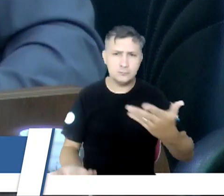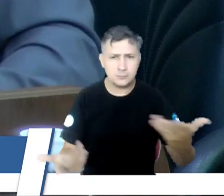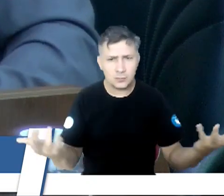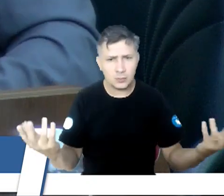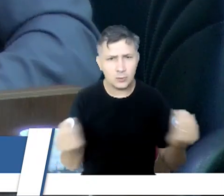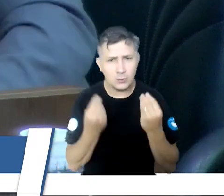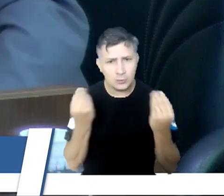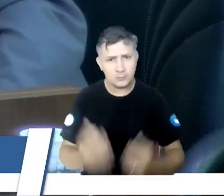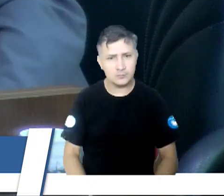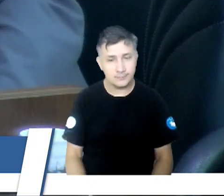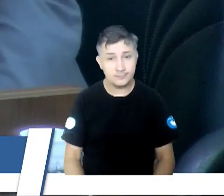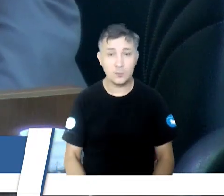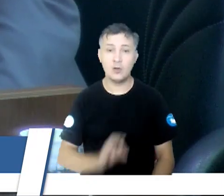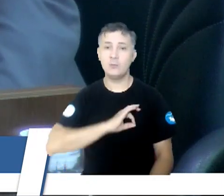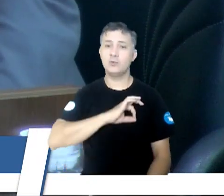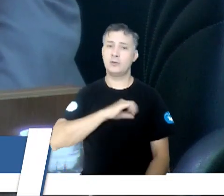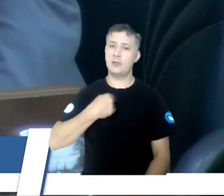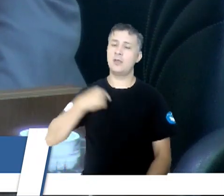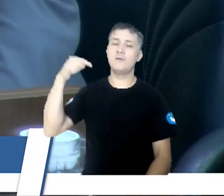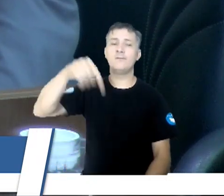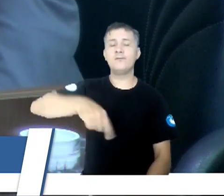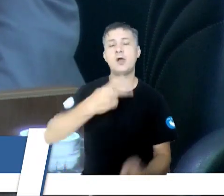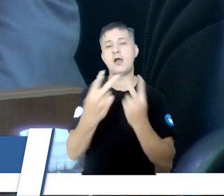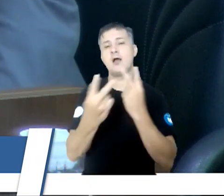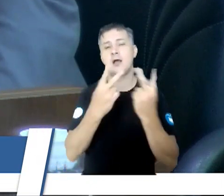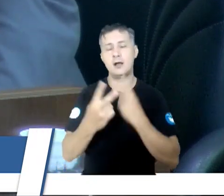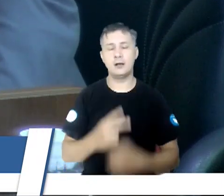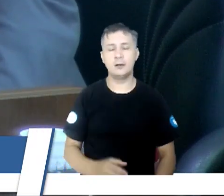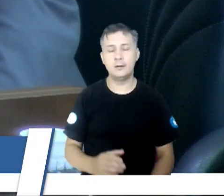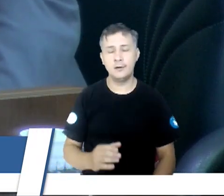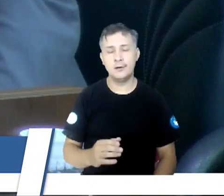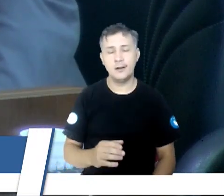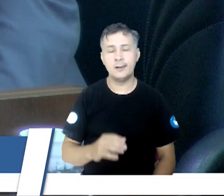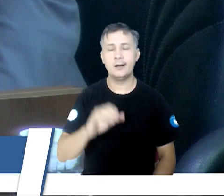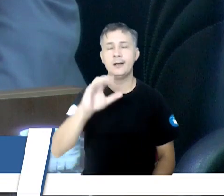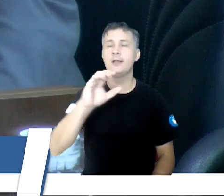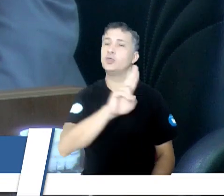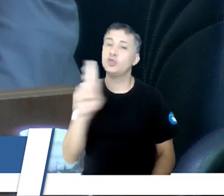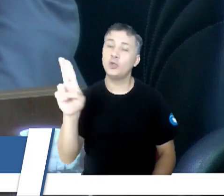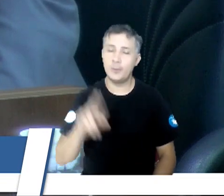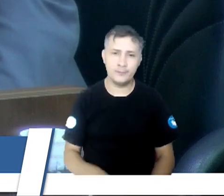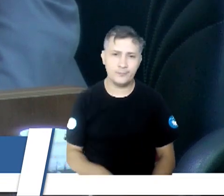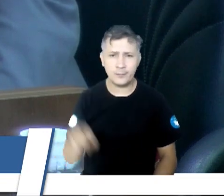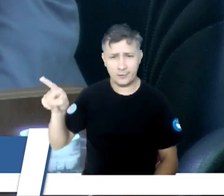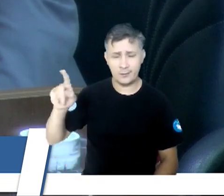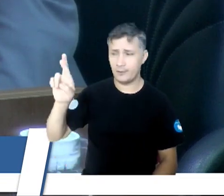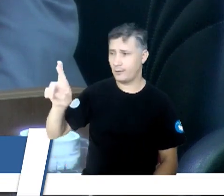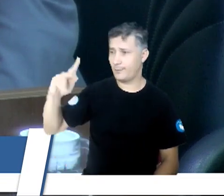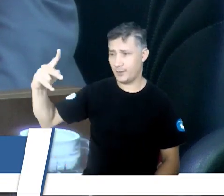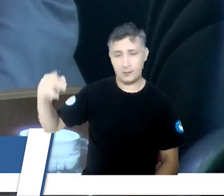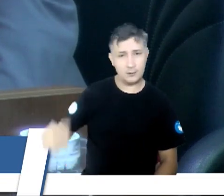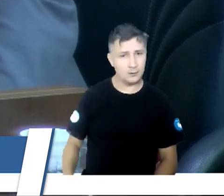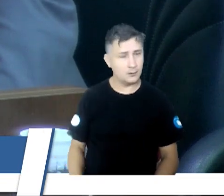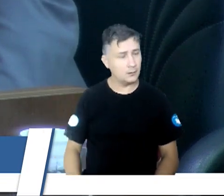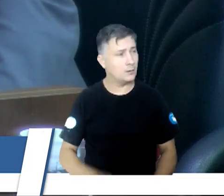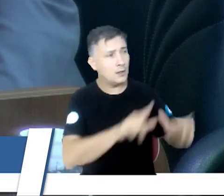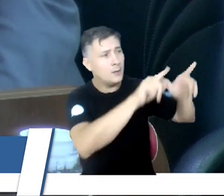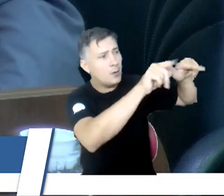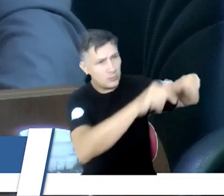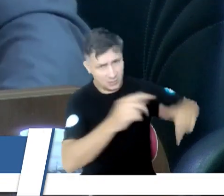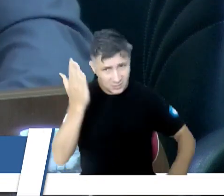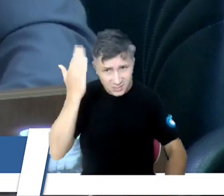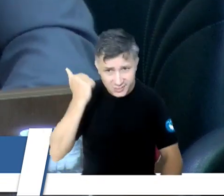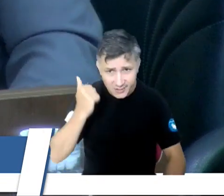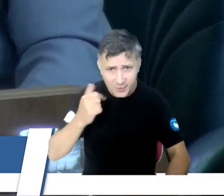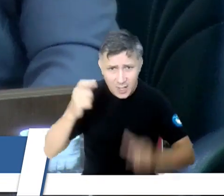eu estou aqui na Champagnat com Alonso e Alonso. O cara de Ribeirão Preto, o cara de Bauru, sabe onde fica Champagnat com Alonso e Alonso?